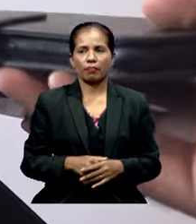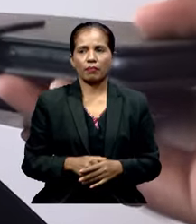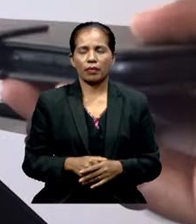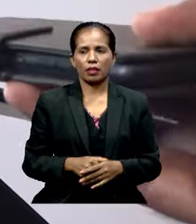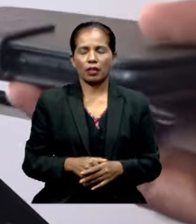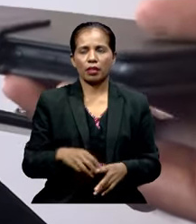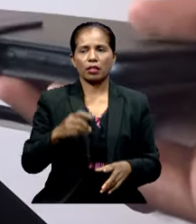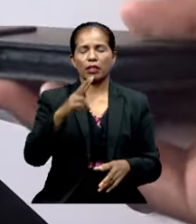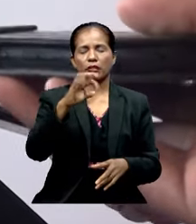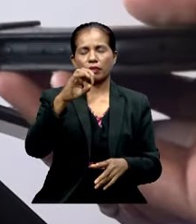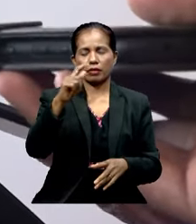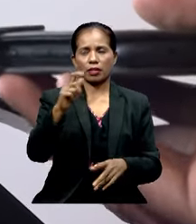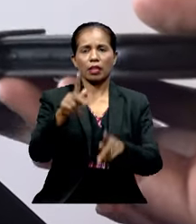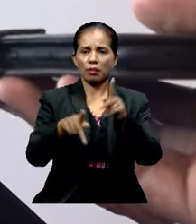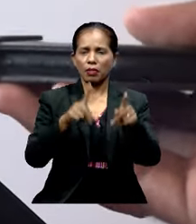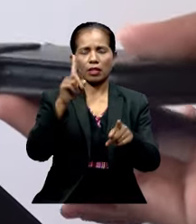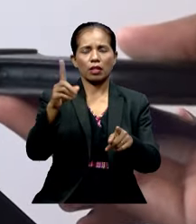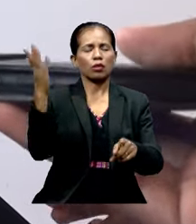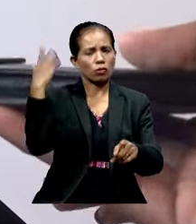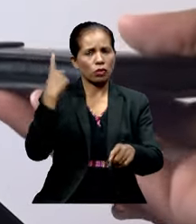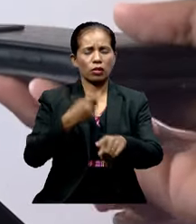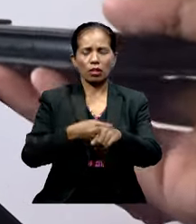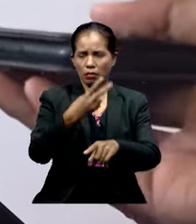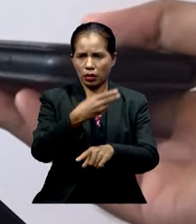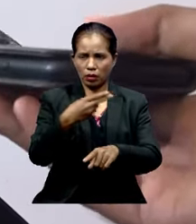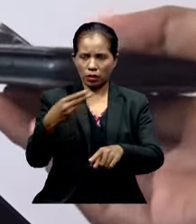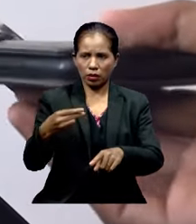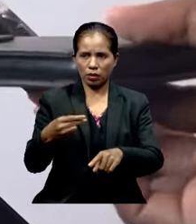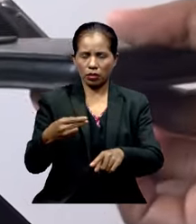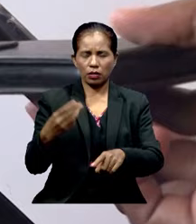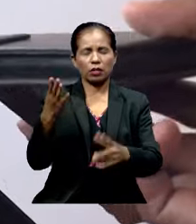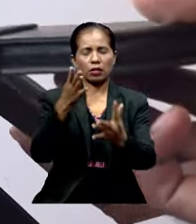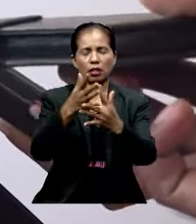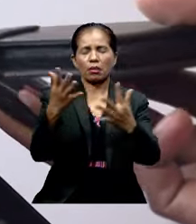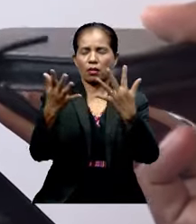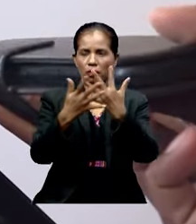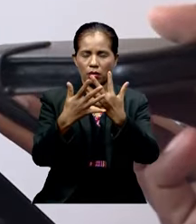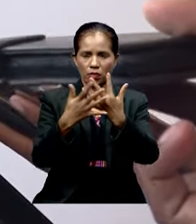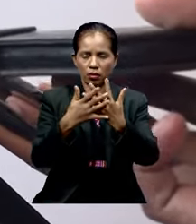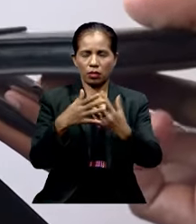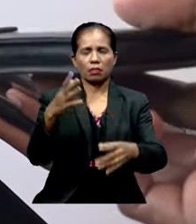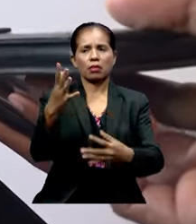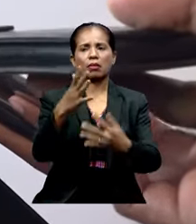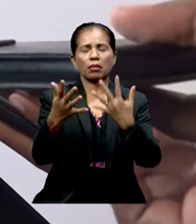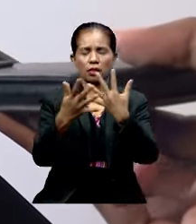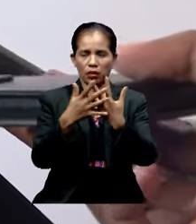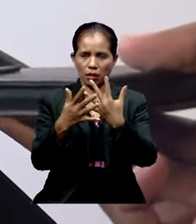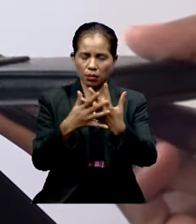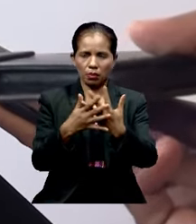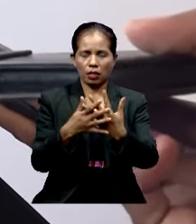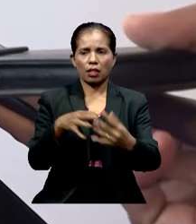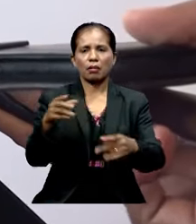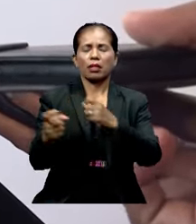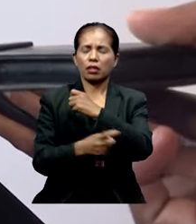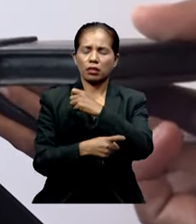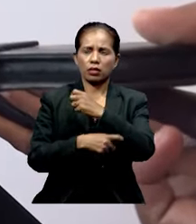David, é meio do tempo, Indonésia, na cadeia, prisão, tortura, na Atlas, para parte